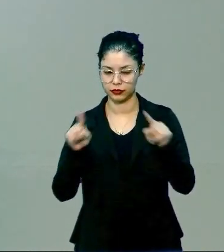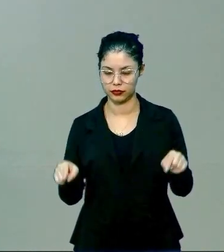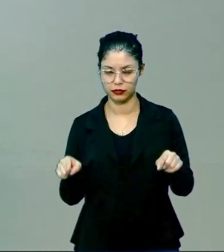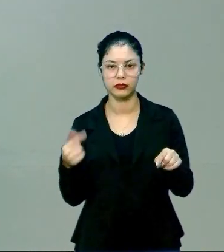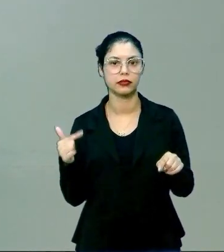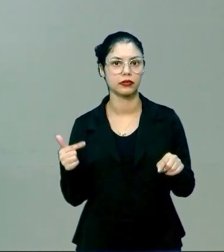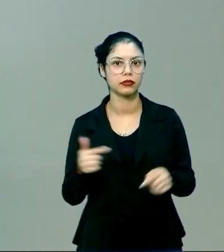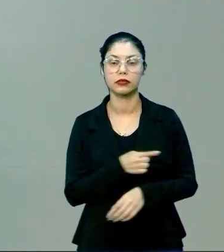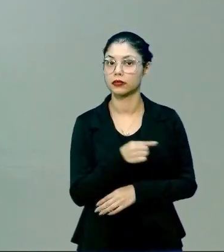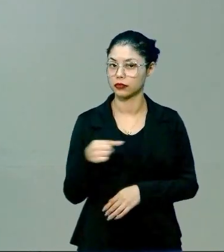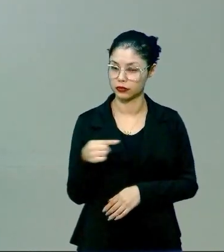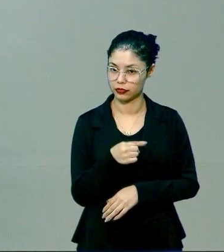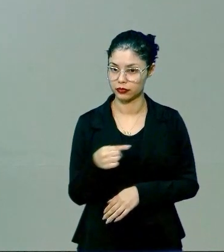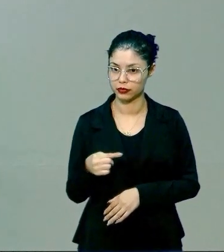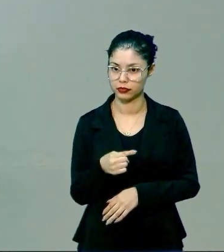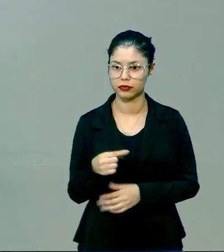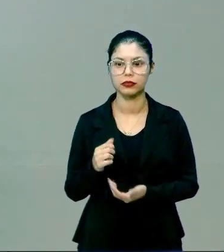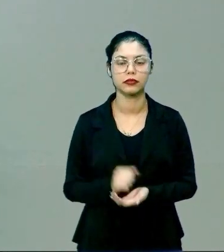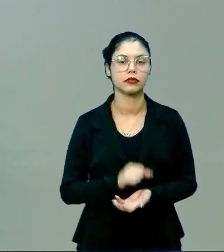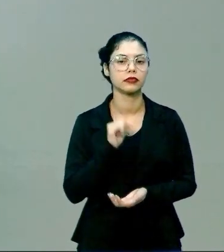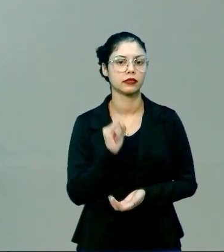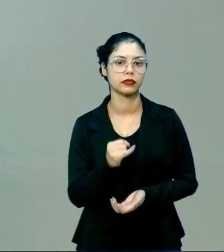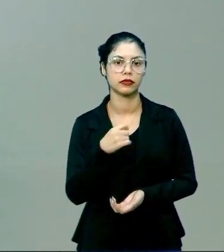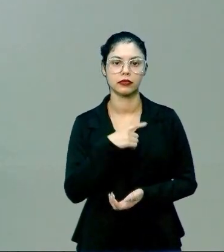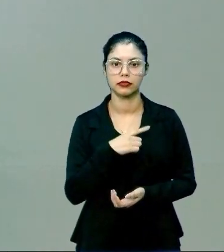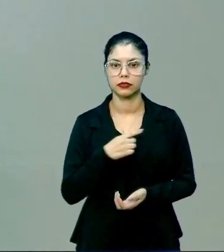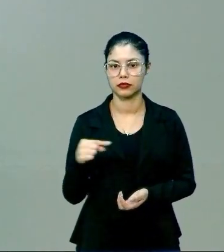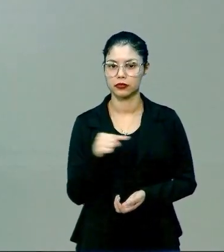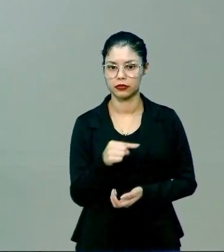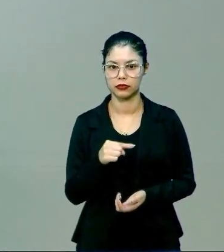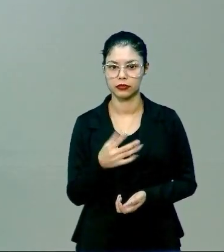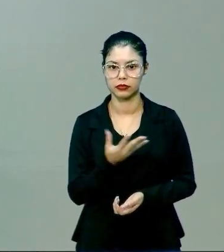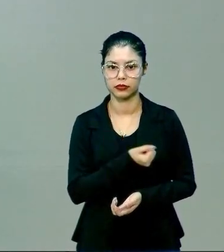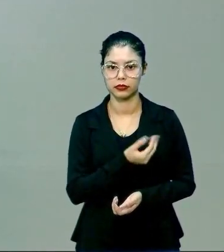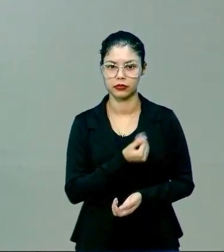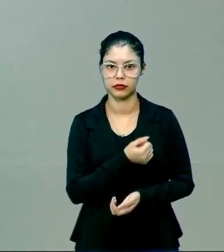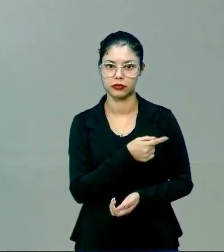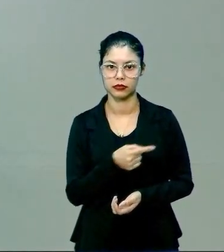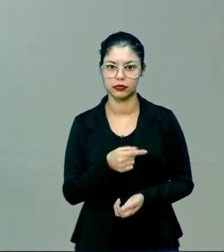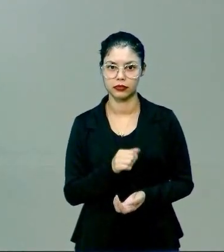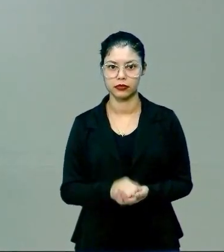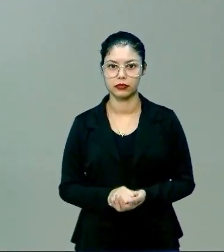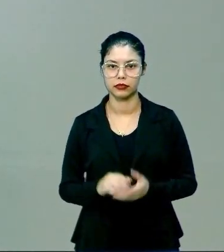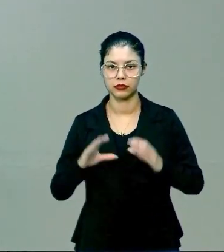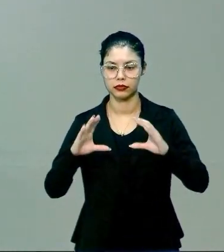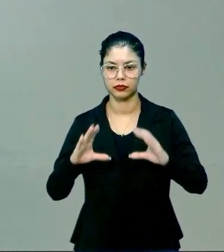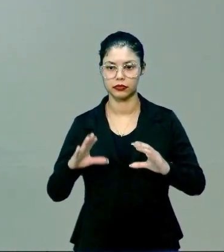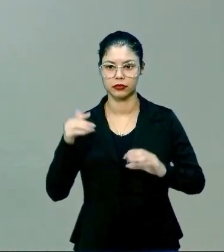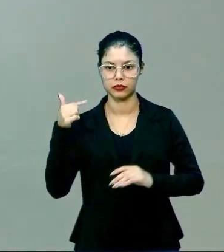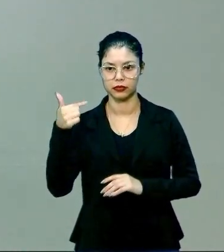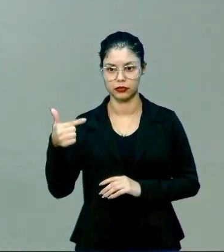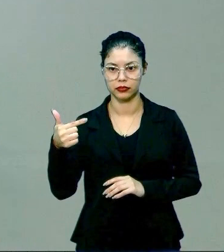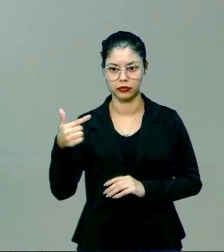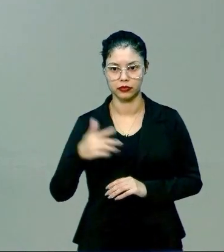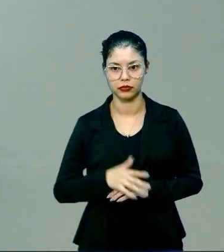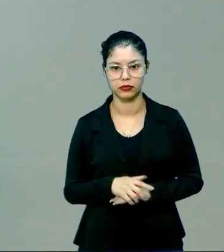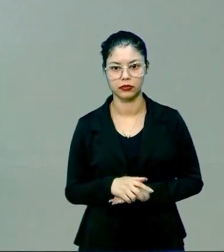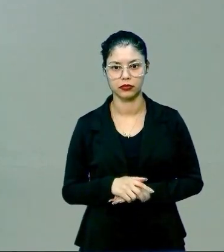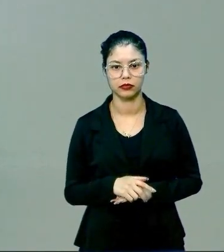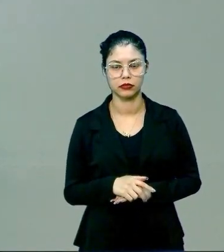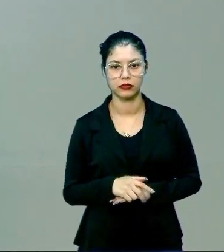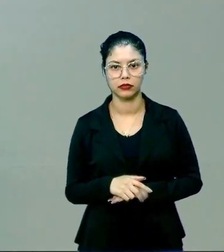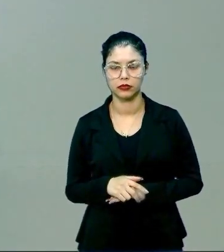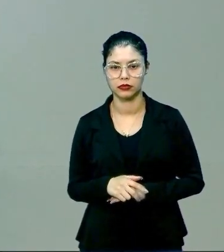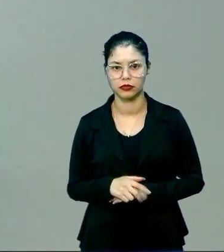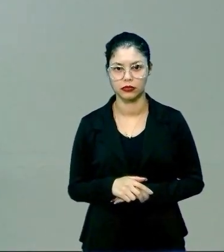o resultado é negativo. Se o menos qualquer número vir entre parênteses e a potência